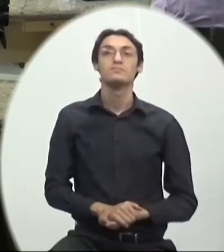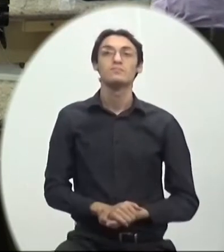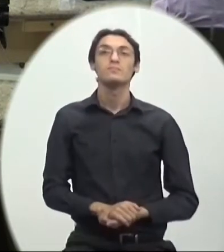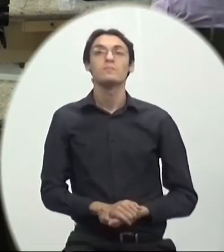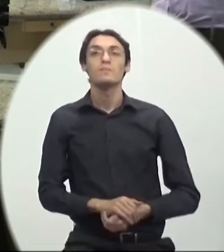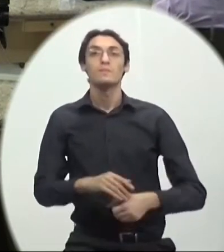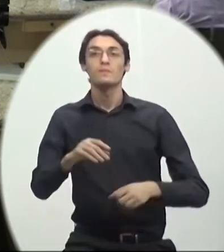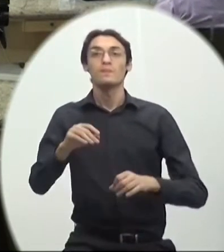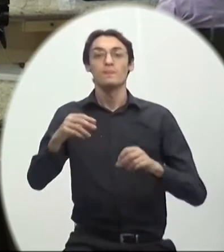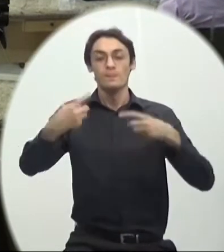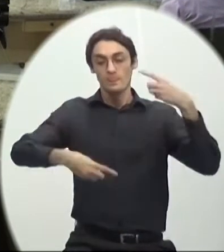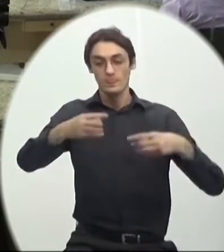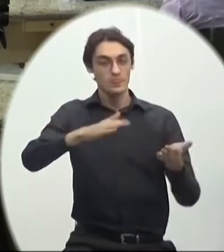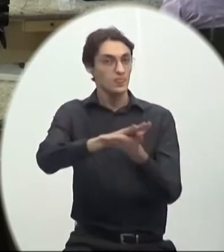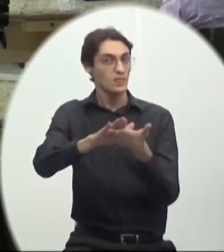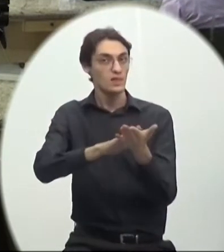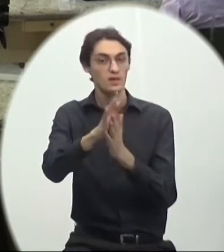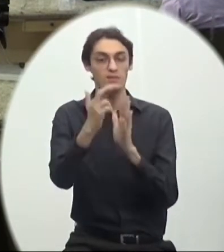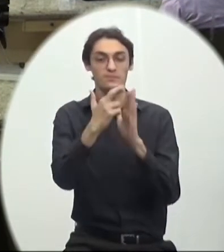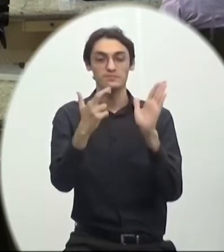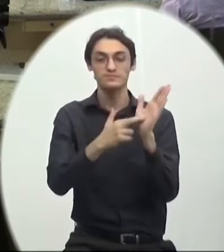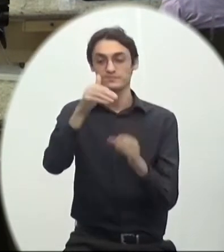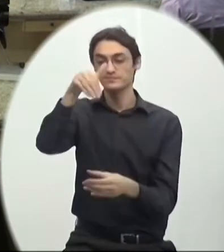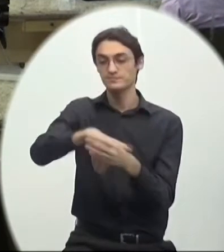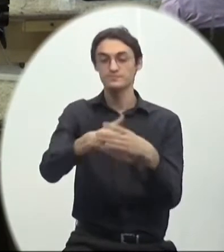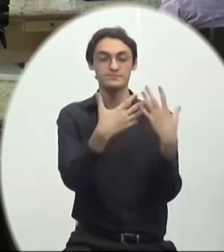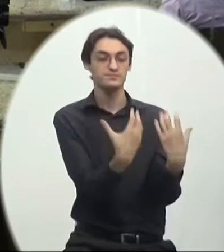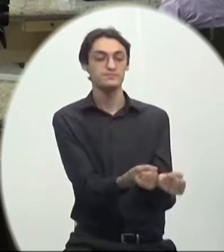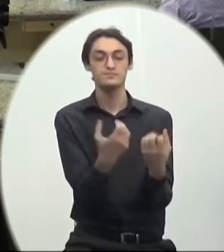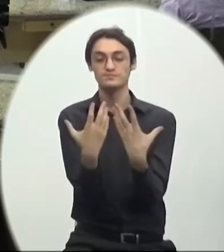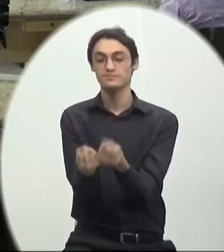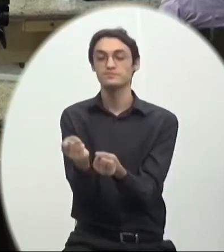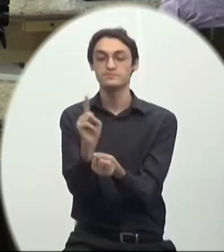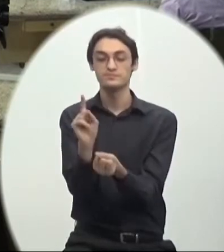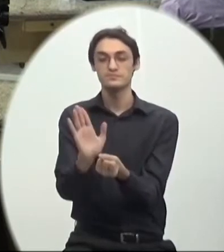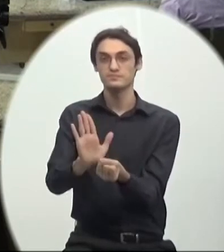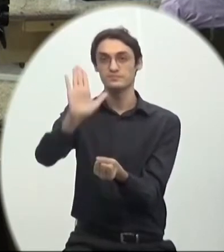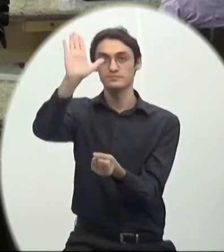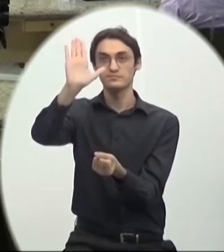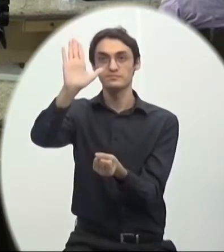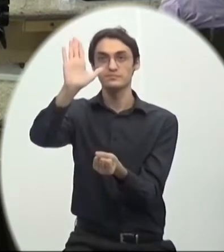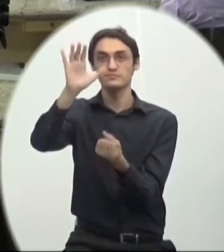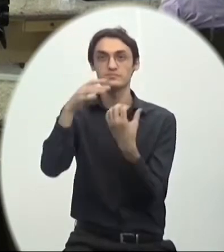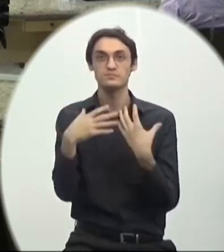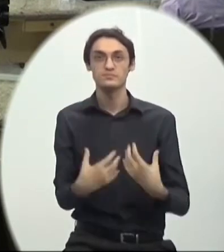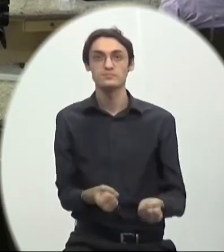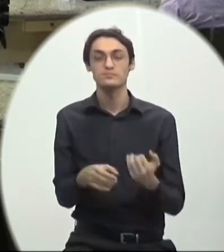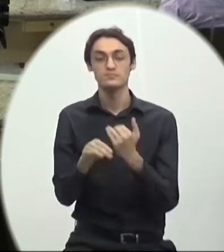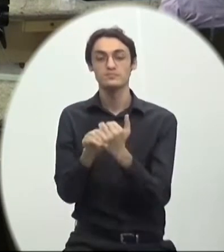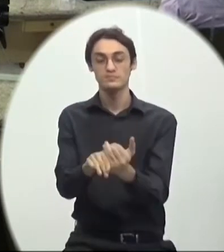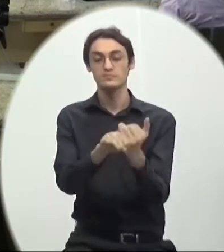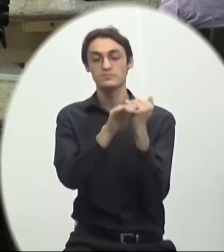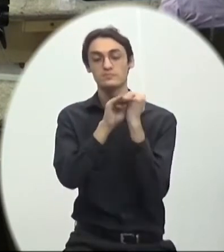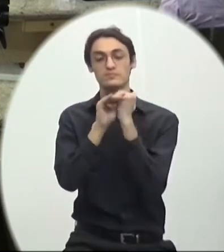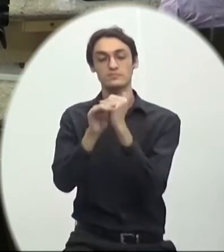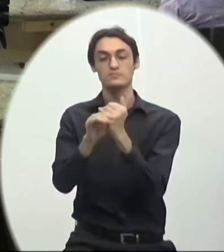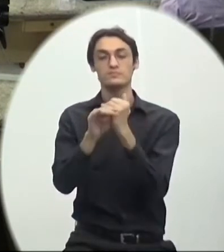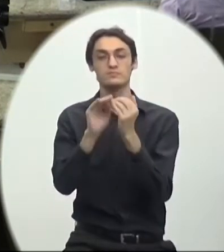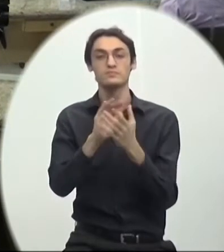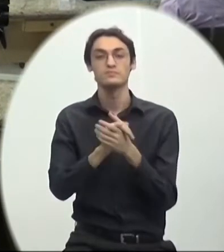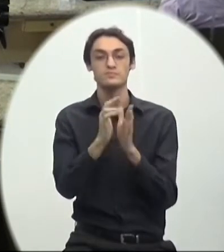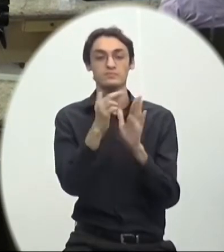Não havendo quem queira discutir, o requerimento está em votação. Os favoráveis permaneçam como estão, os contrários se manifestem. Aprovado por